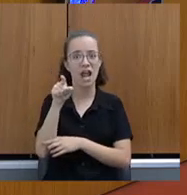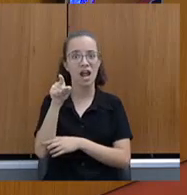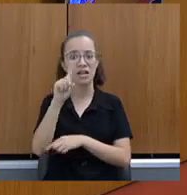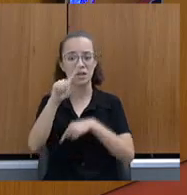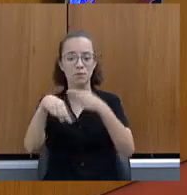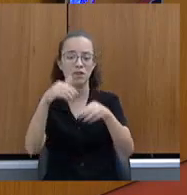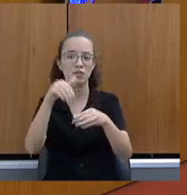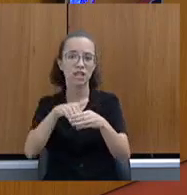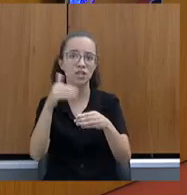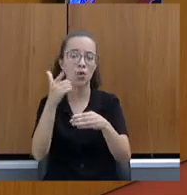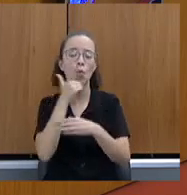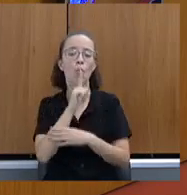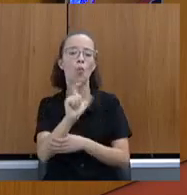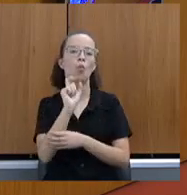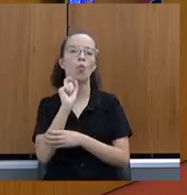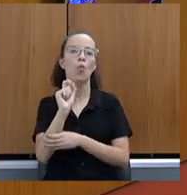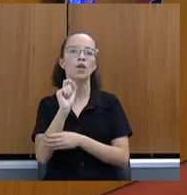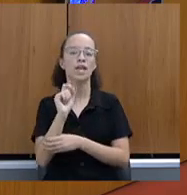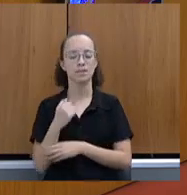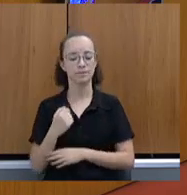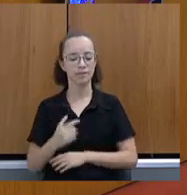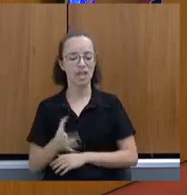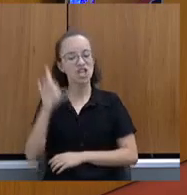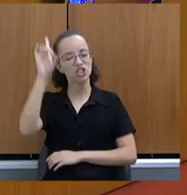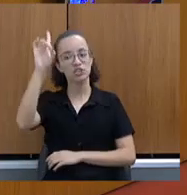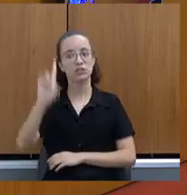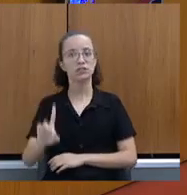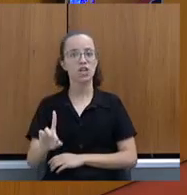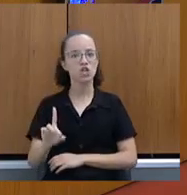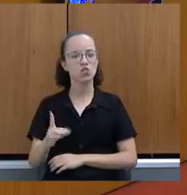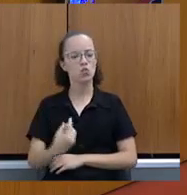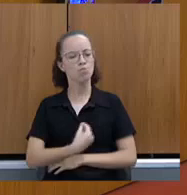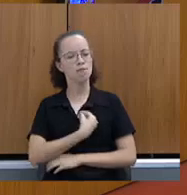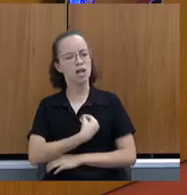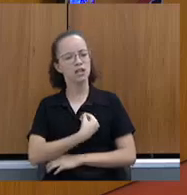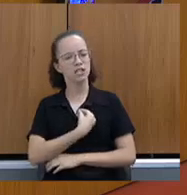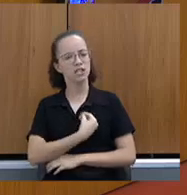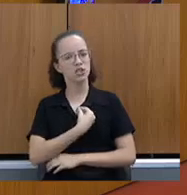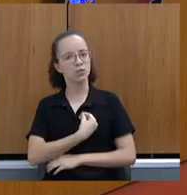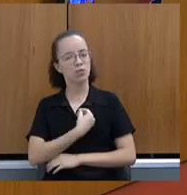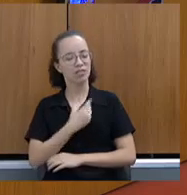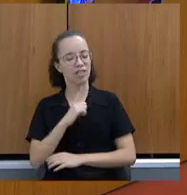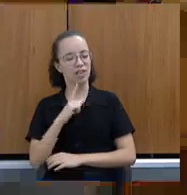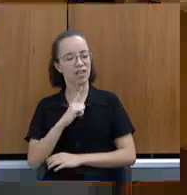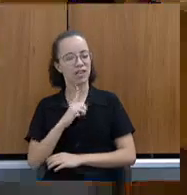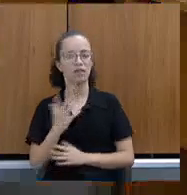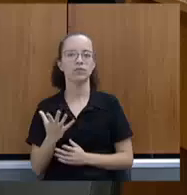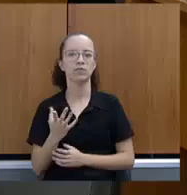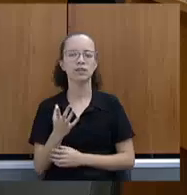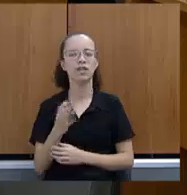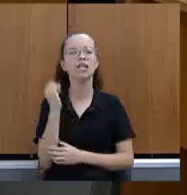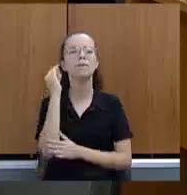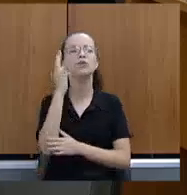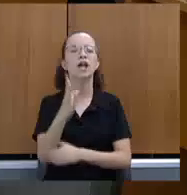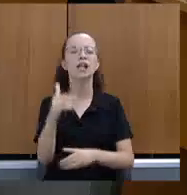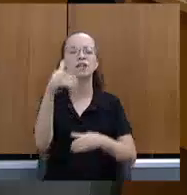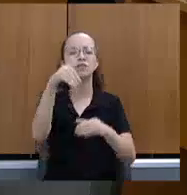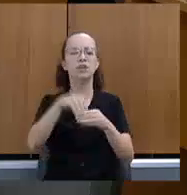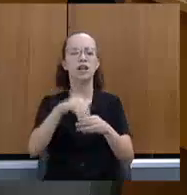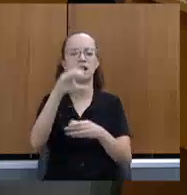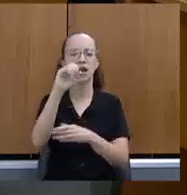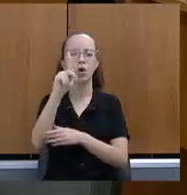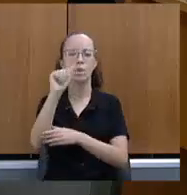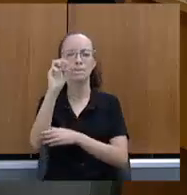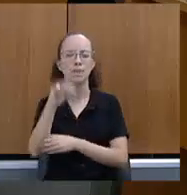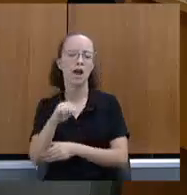adquiriu o direito de dizer faço parte dessa discussão foi isso que aconteceu que aquela votação da madrugada do Copan então a